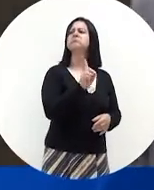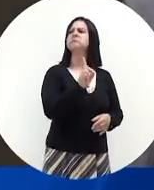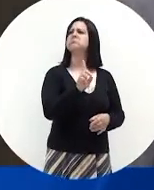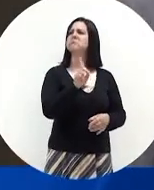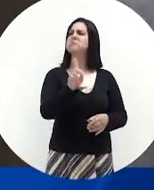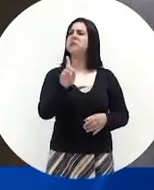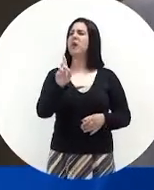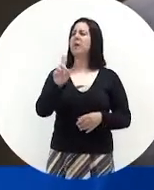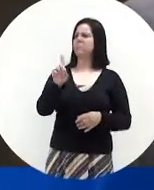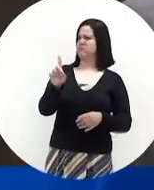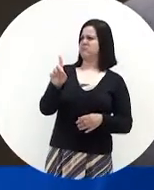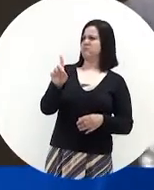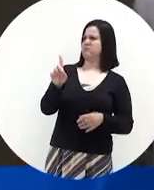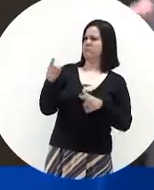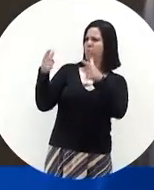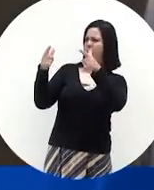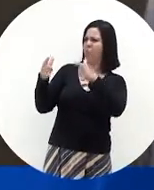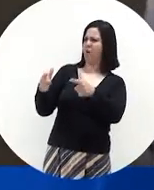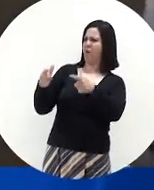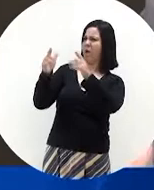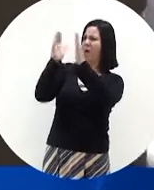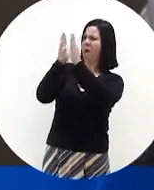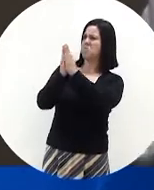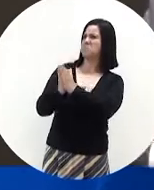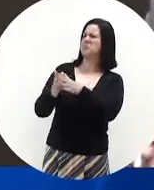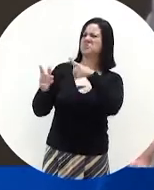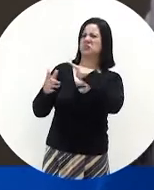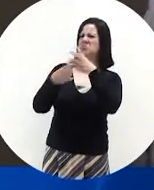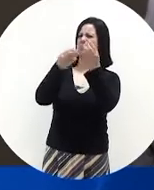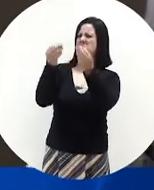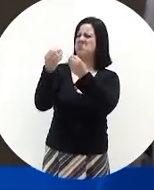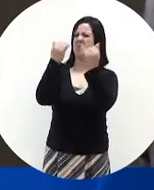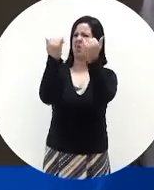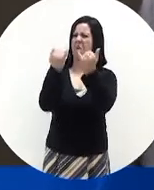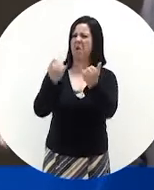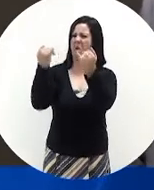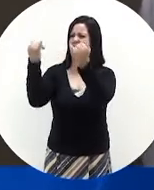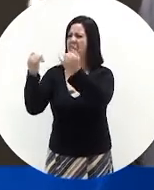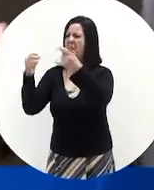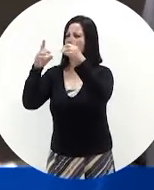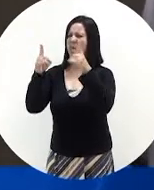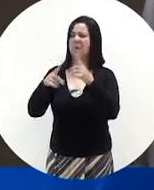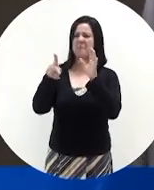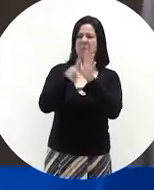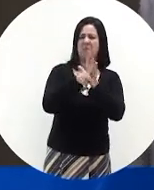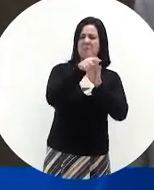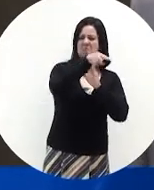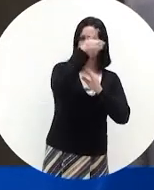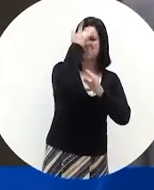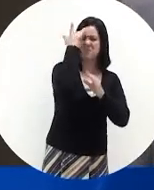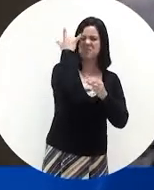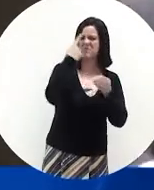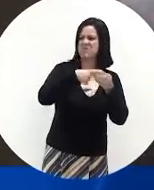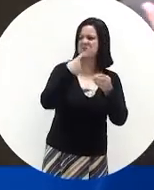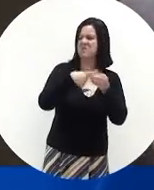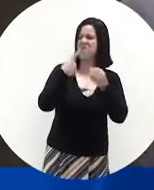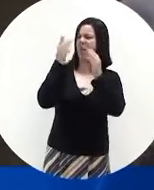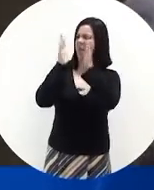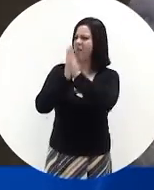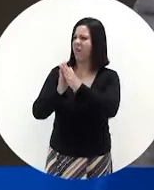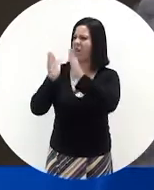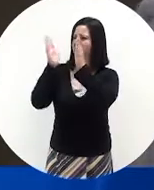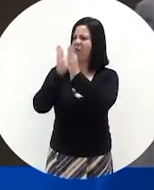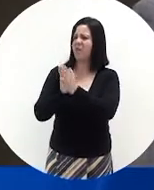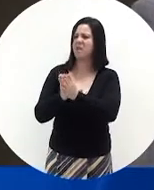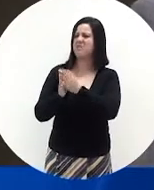de adoração onde existem muitos ídolos, os ídolos que eram adorados por aquela cidade, por aquelas